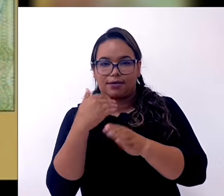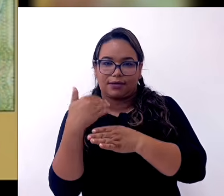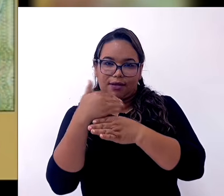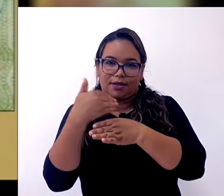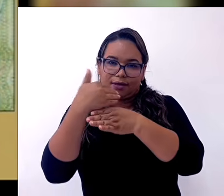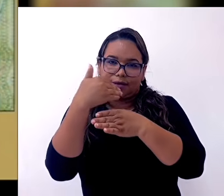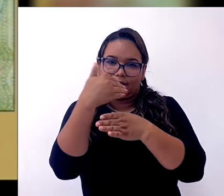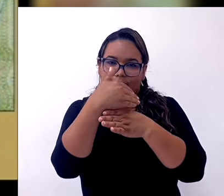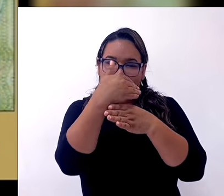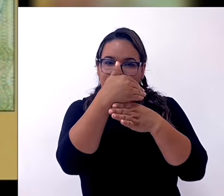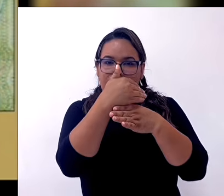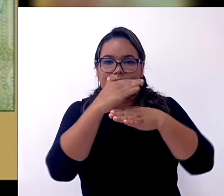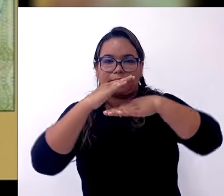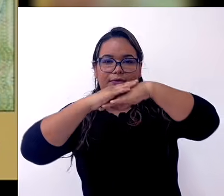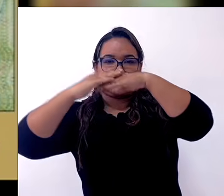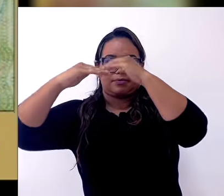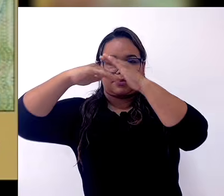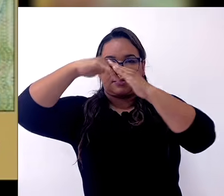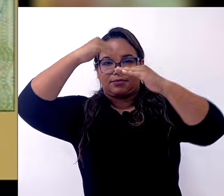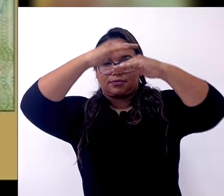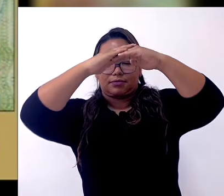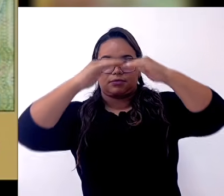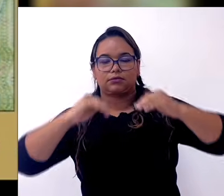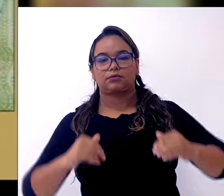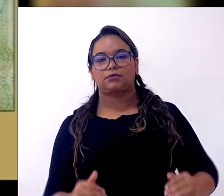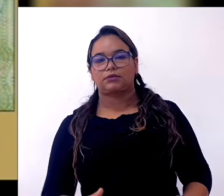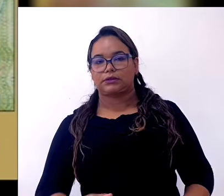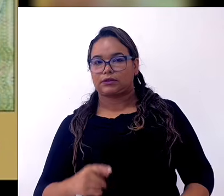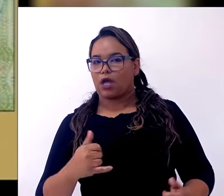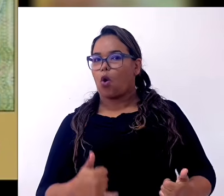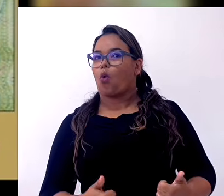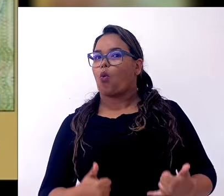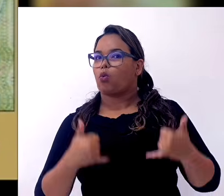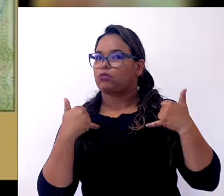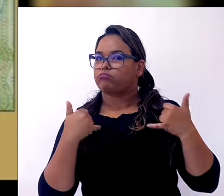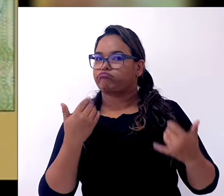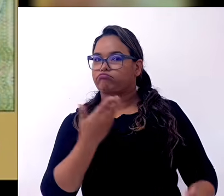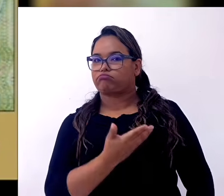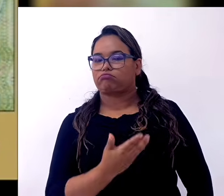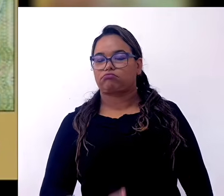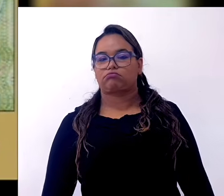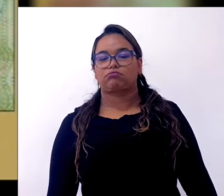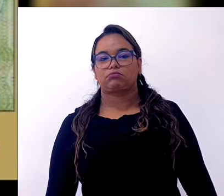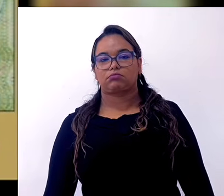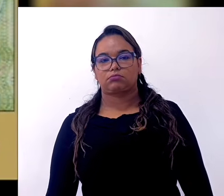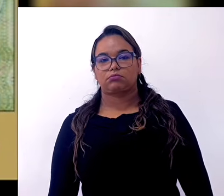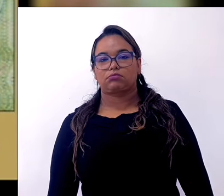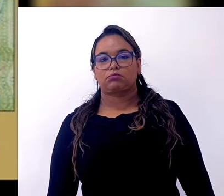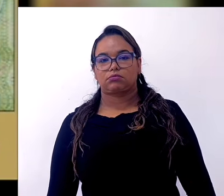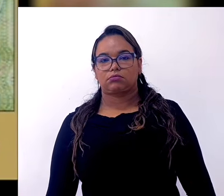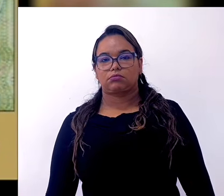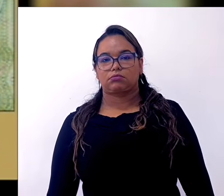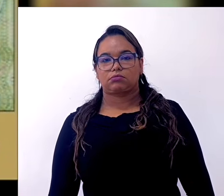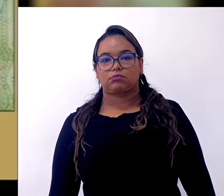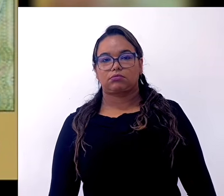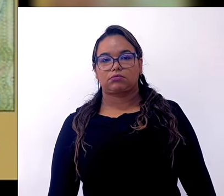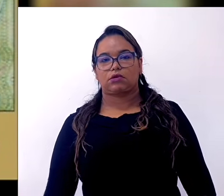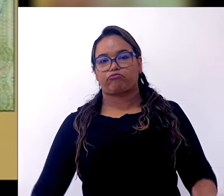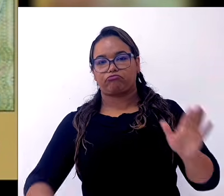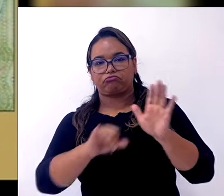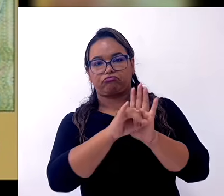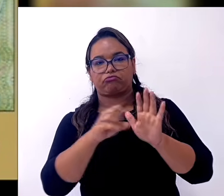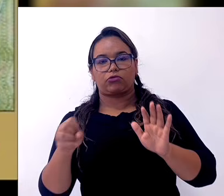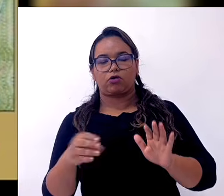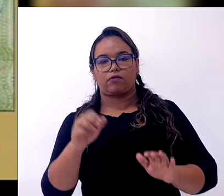vê? Você vê o bode de Mendes. Eles modificaram um pouco os chifres para dar um outro simbolismo. O simbolismo